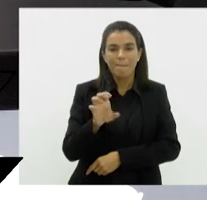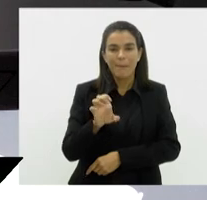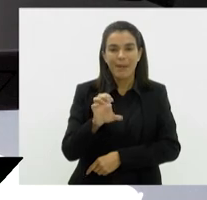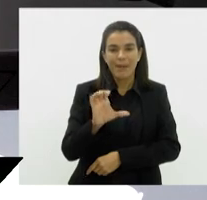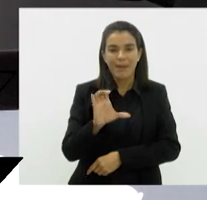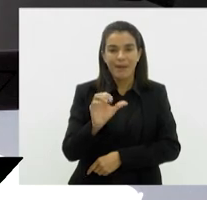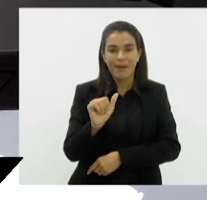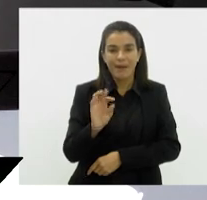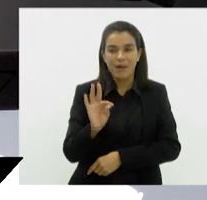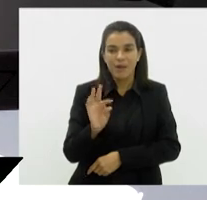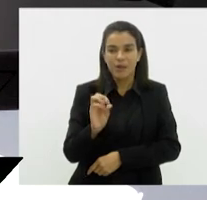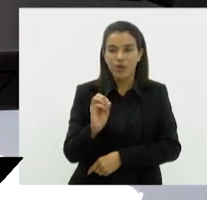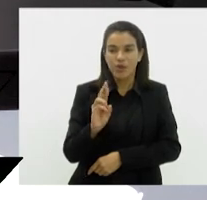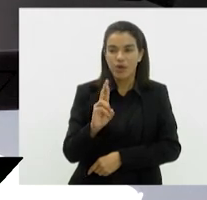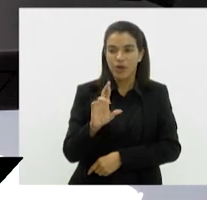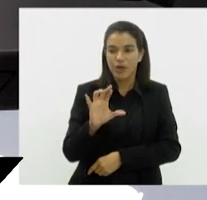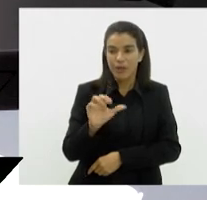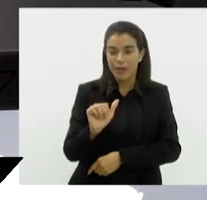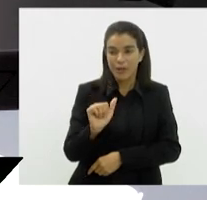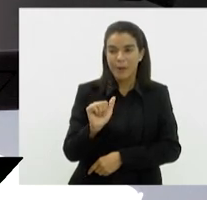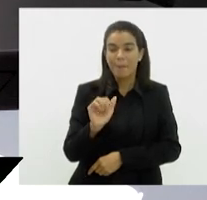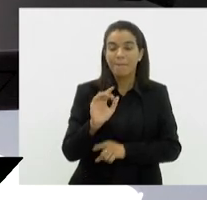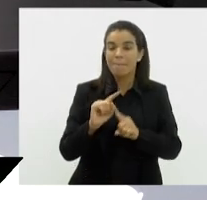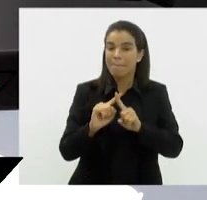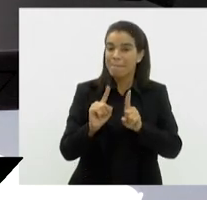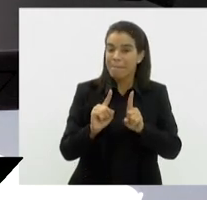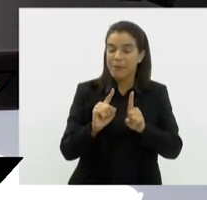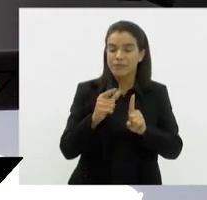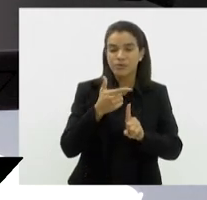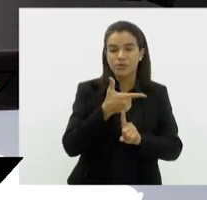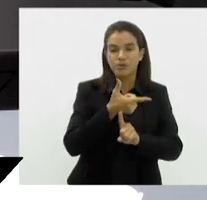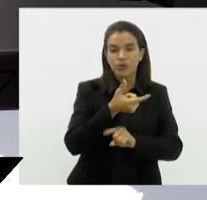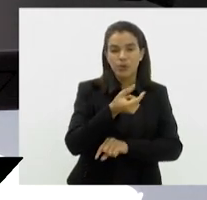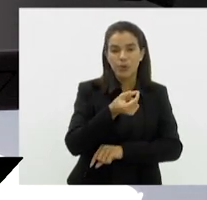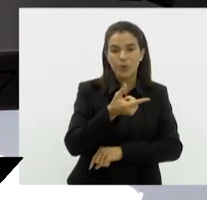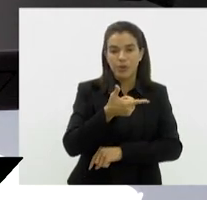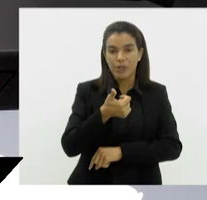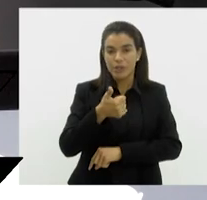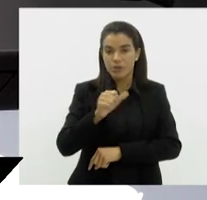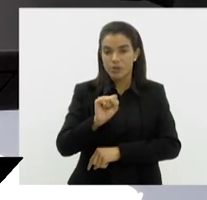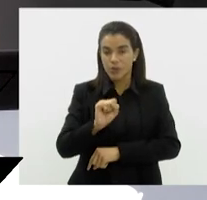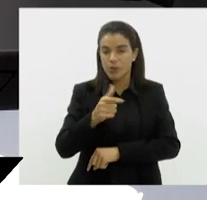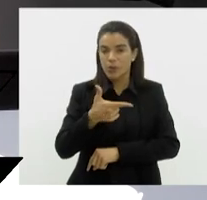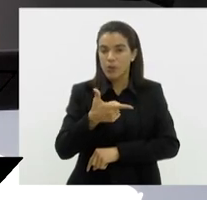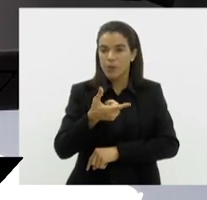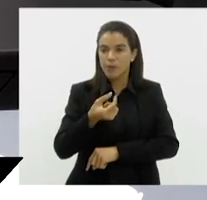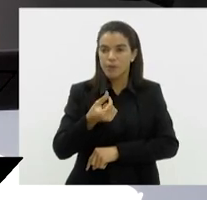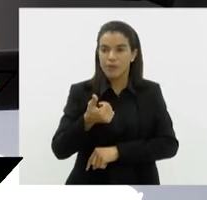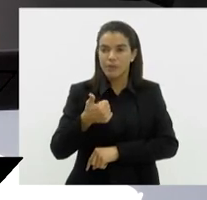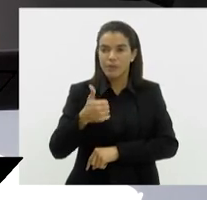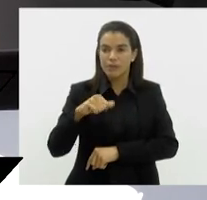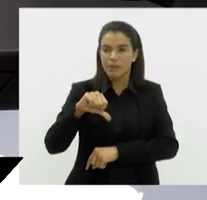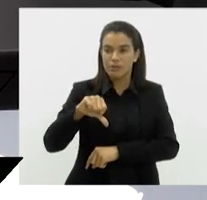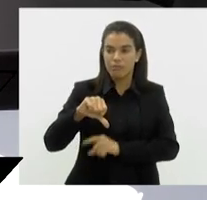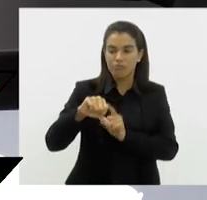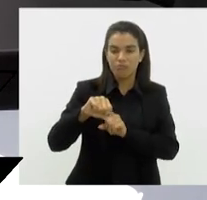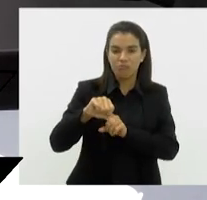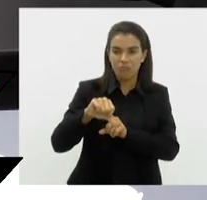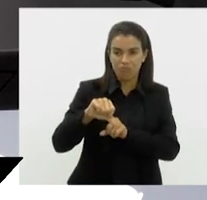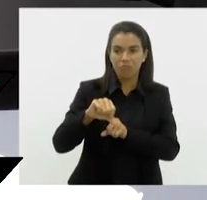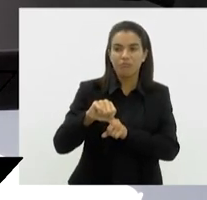são mencionados, mas de 2018 e 2019. Então,